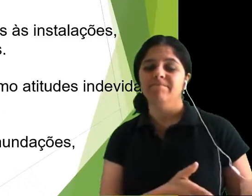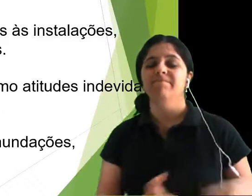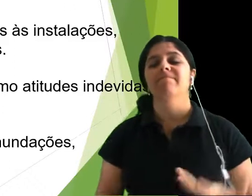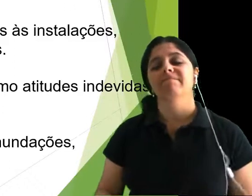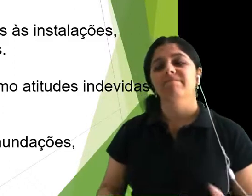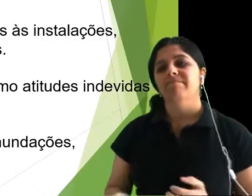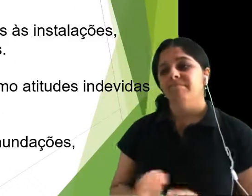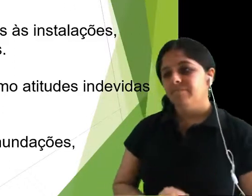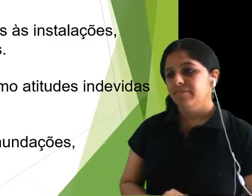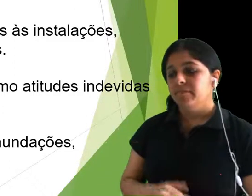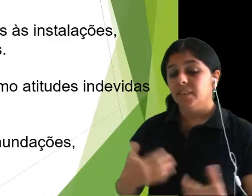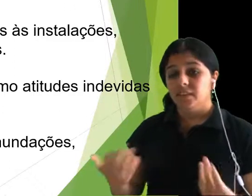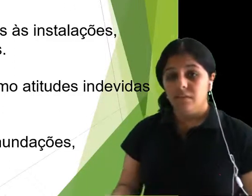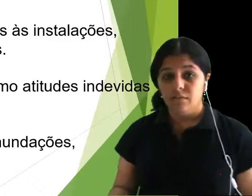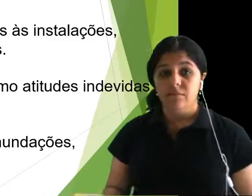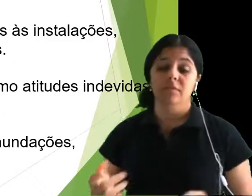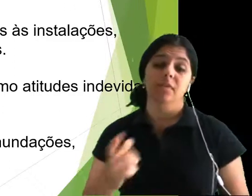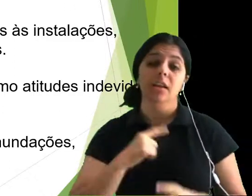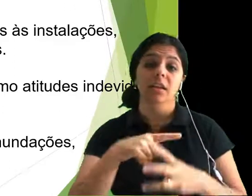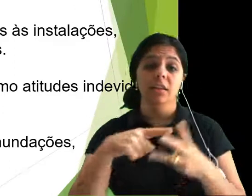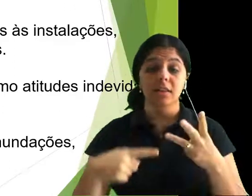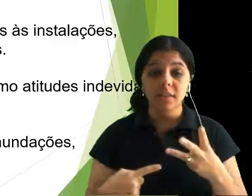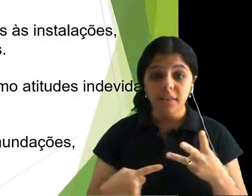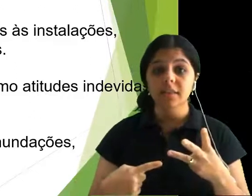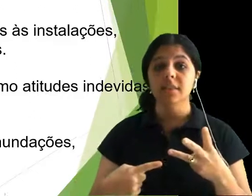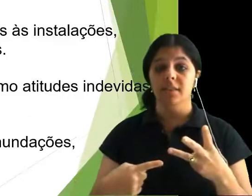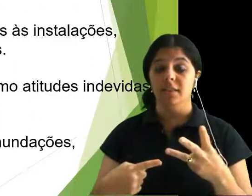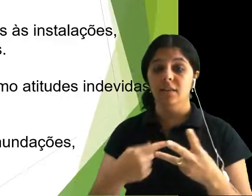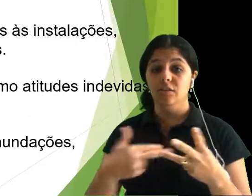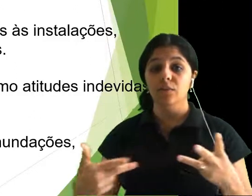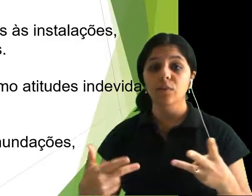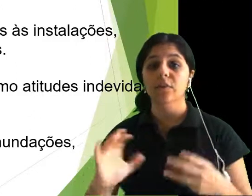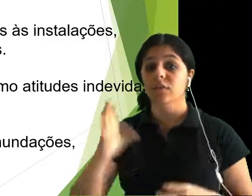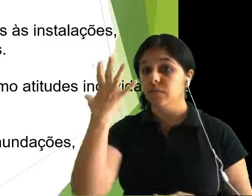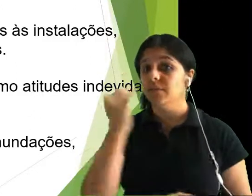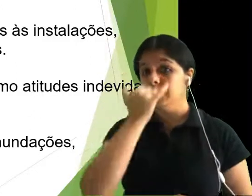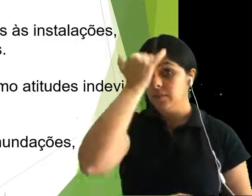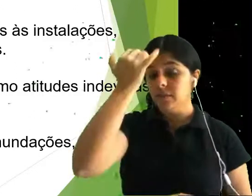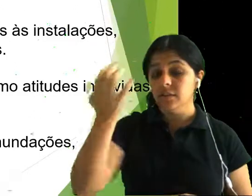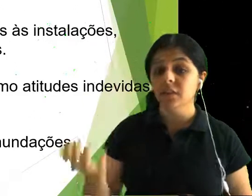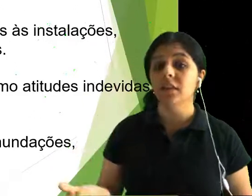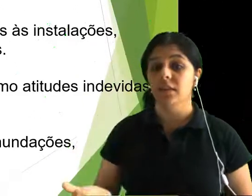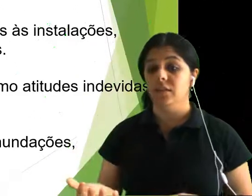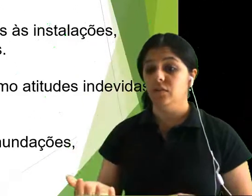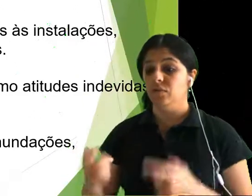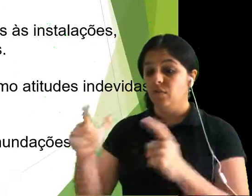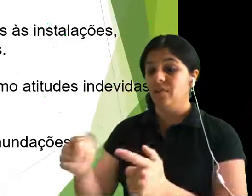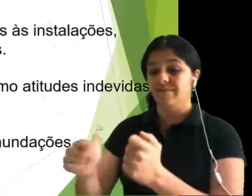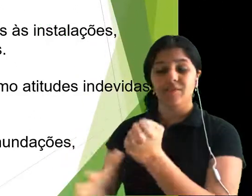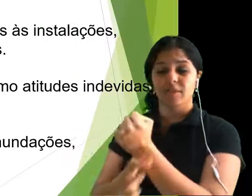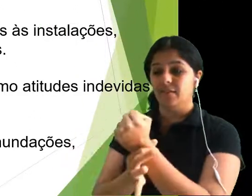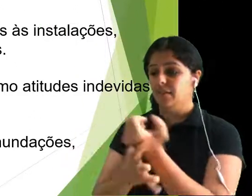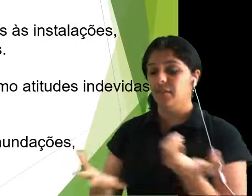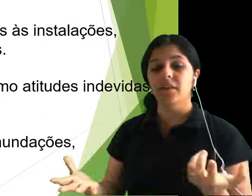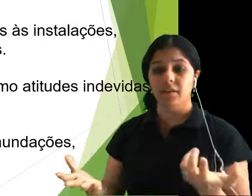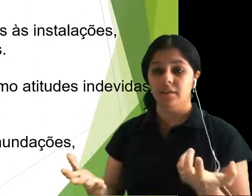Determinação das causas. Gente, então, em princípio, a gente tem 3 fatores principais causadores de acidentes. As condições inseguras,